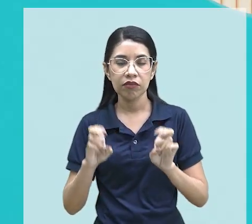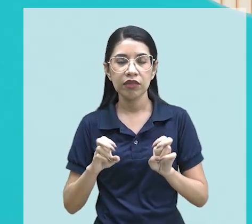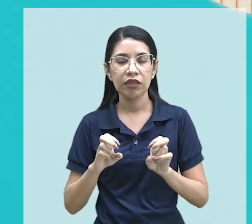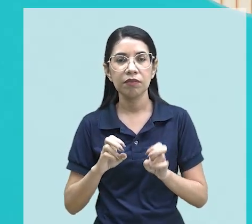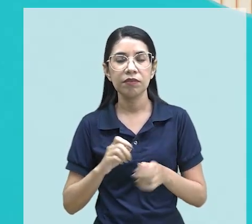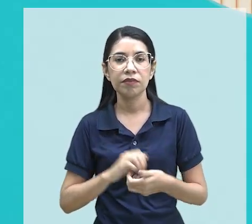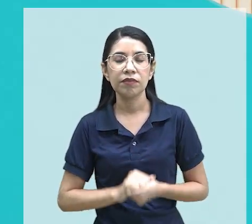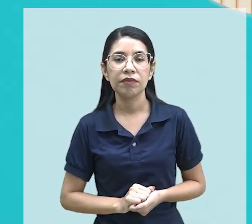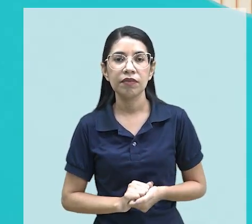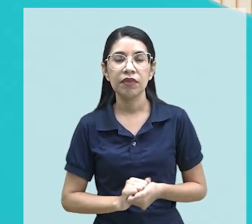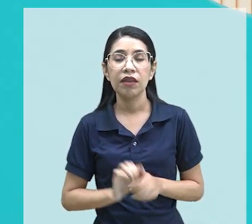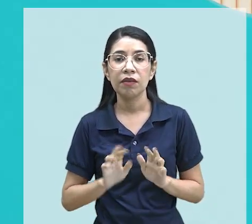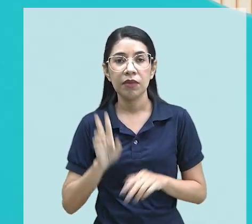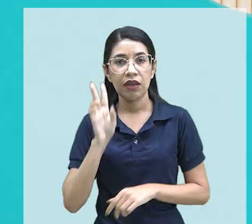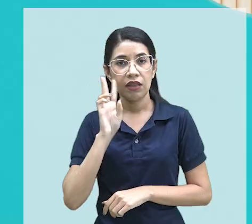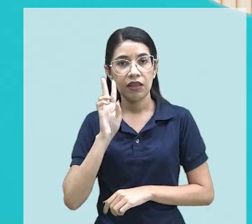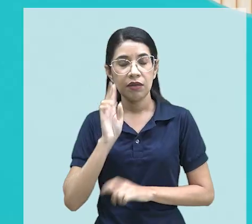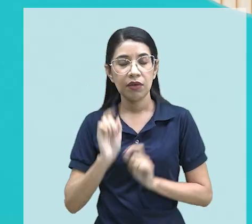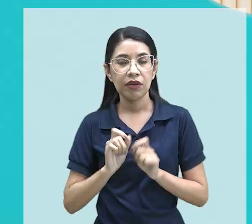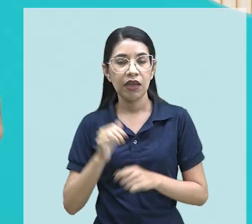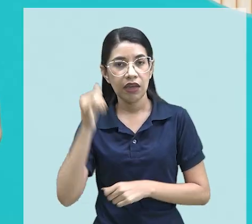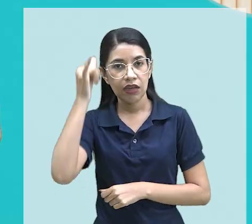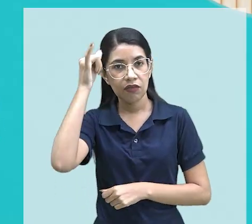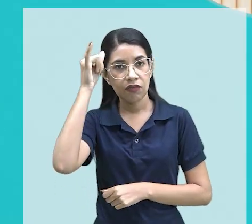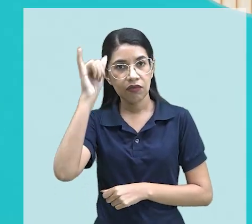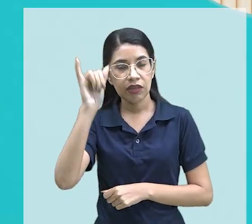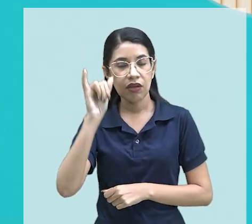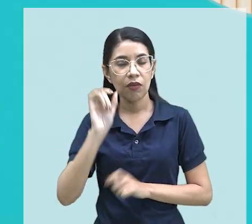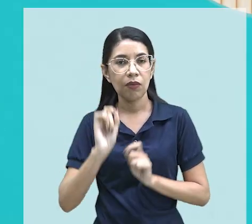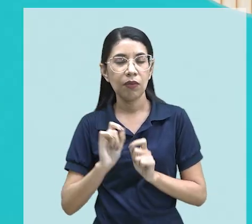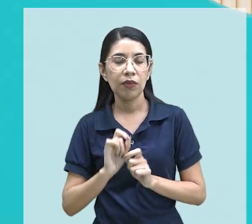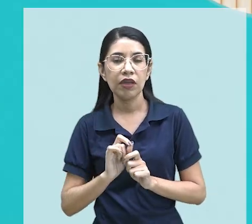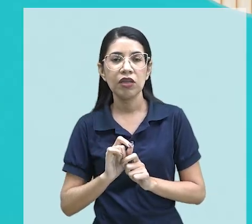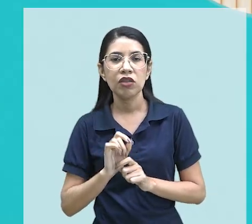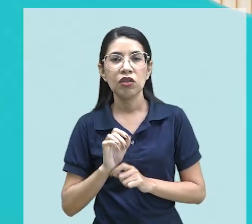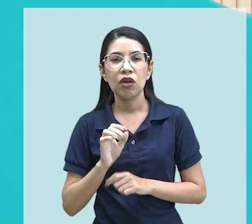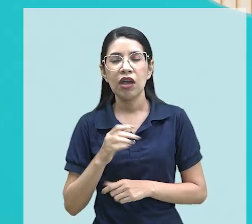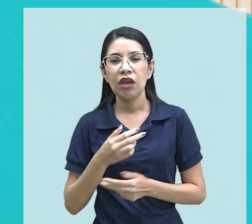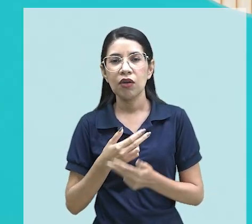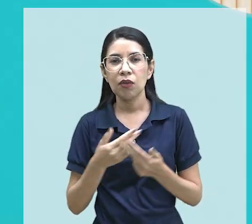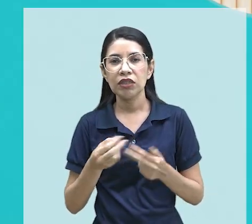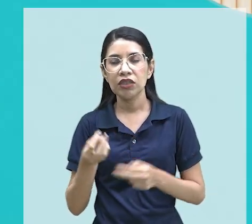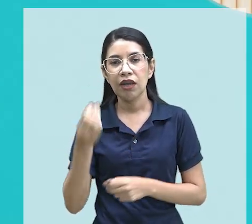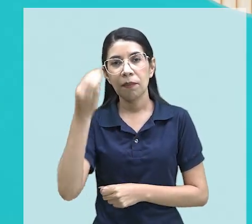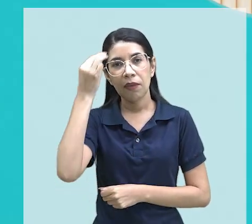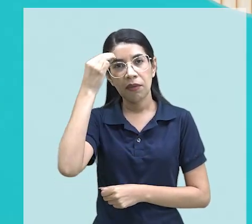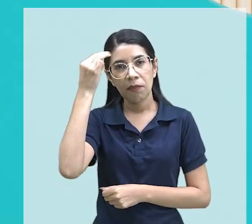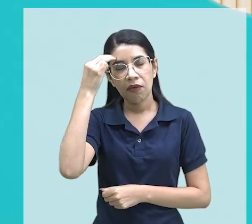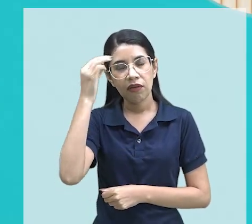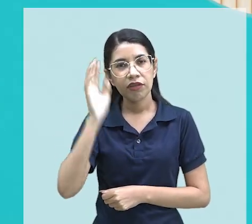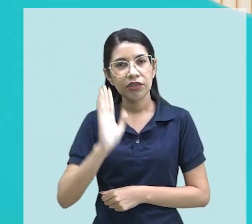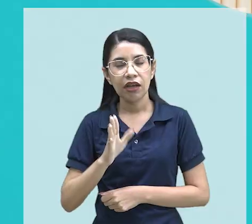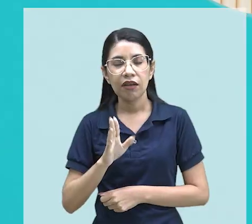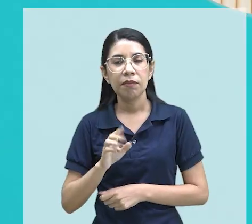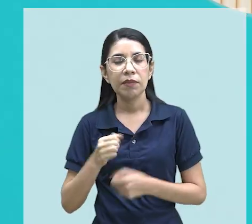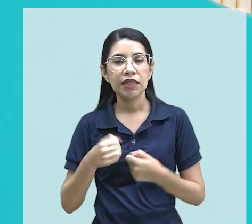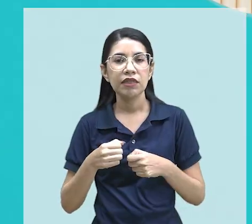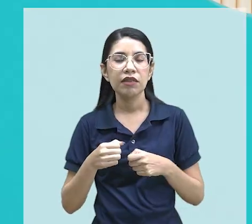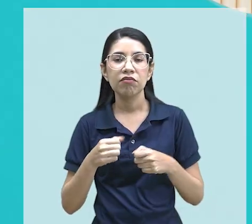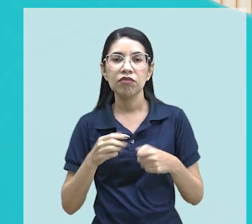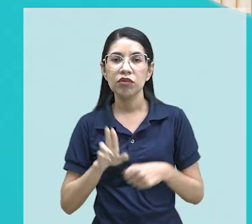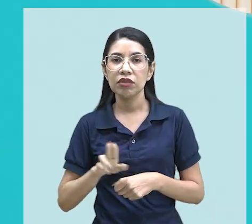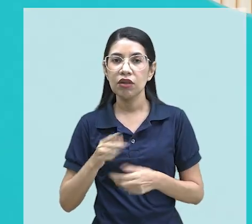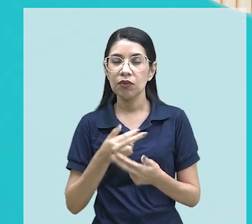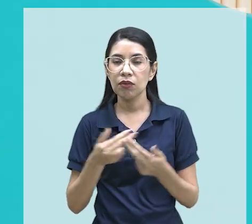Então lembre-se, evitem o repertório de bolso, né, ou decorado. Usem algo que se conecte